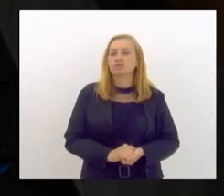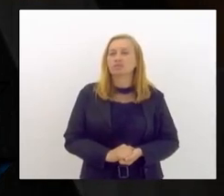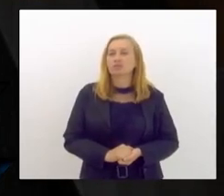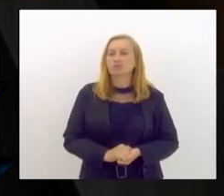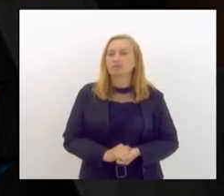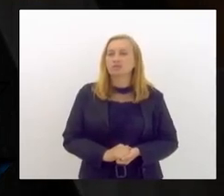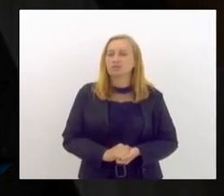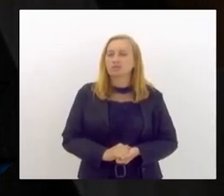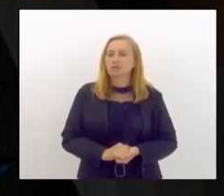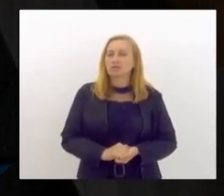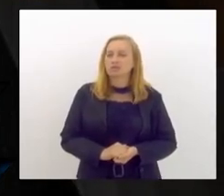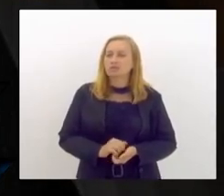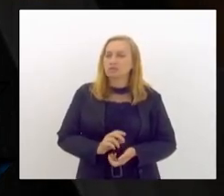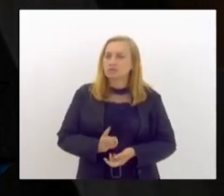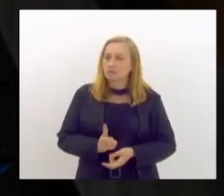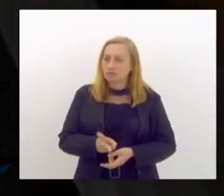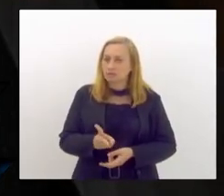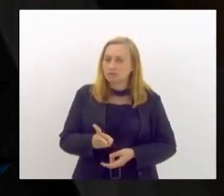consequente,